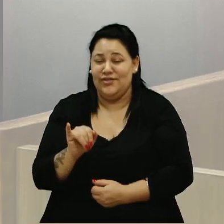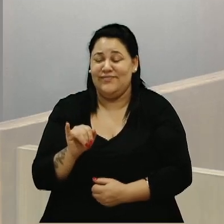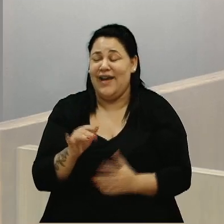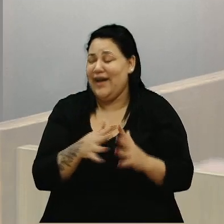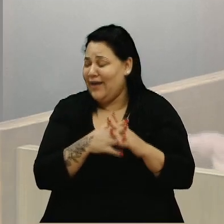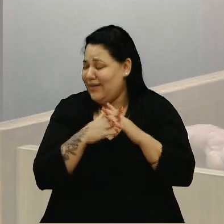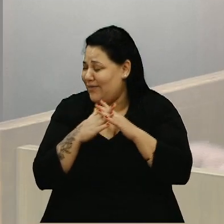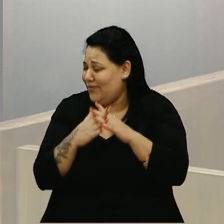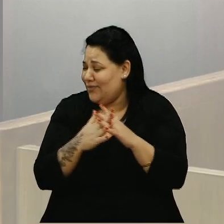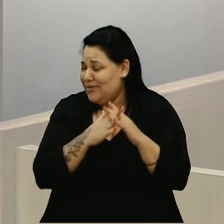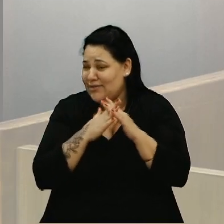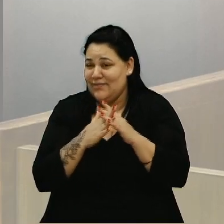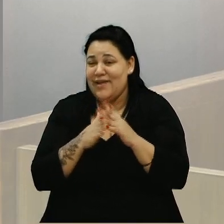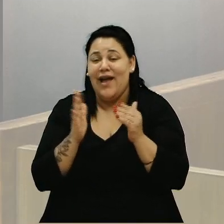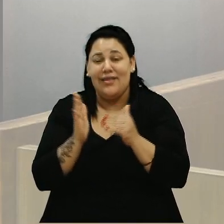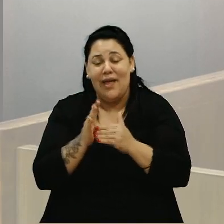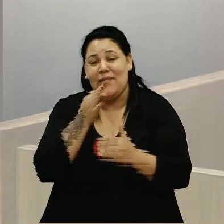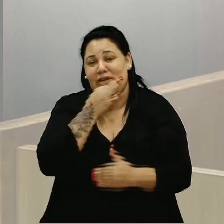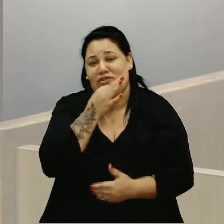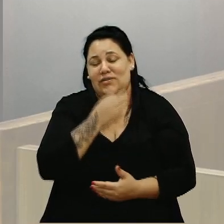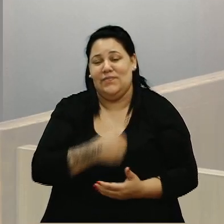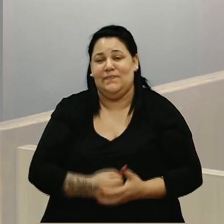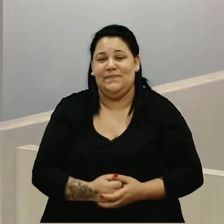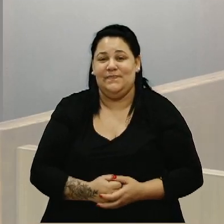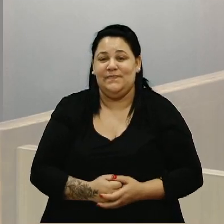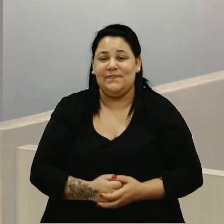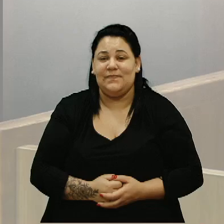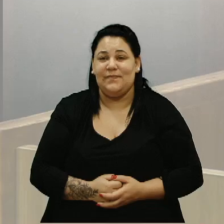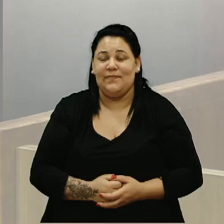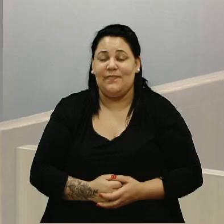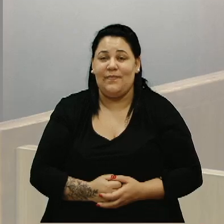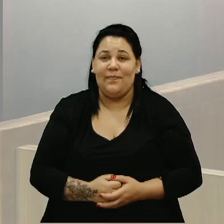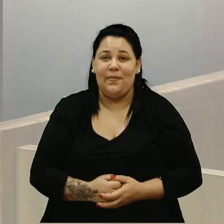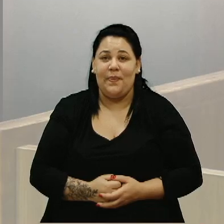transtorno até para Caxias do Sul. Pois bem,